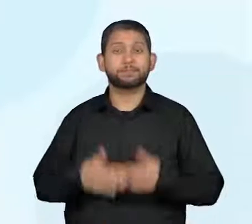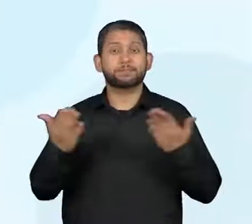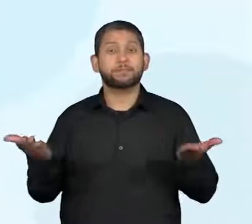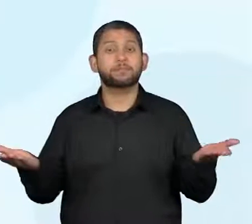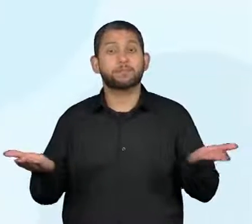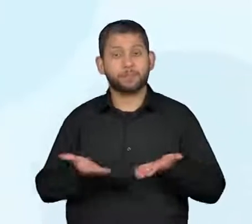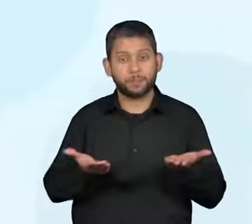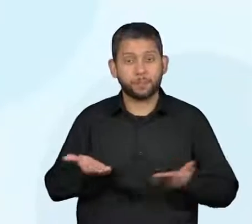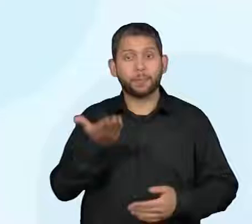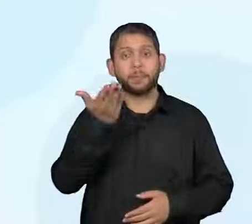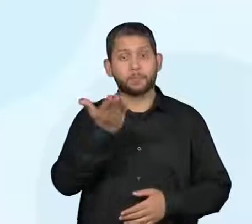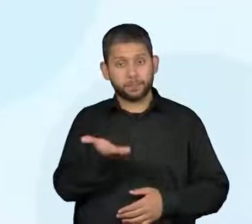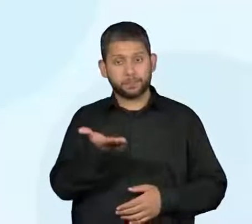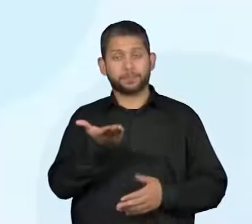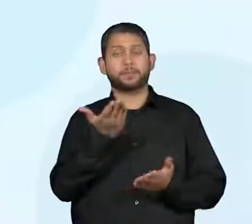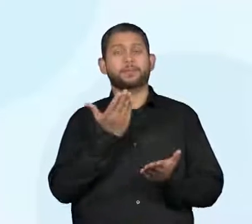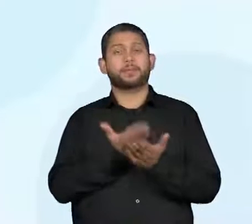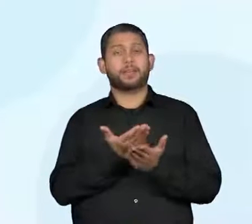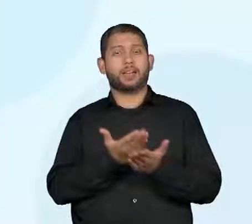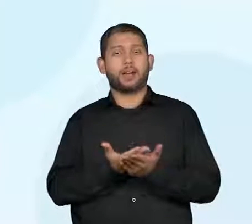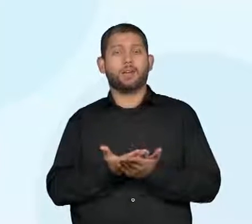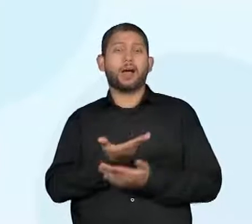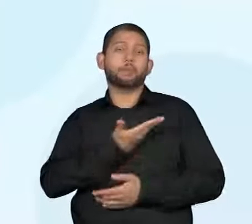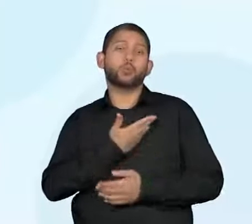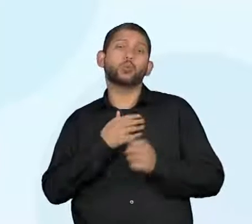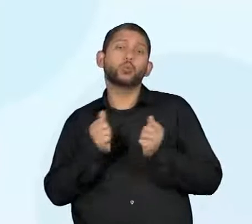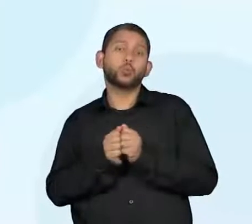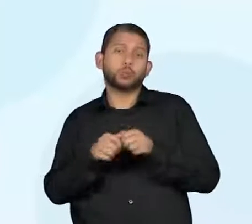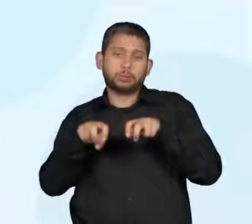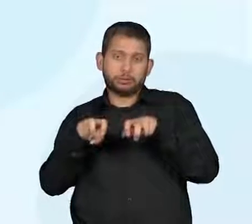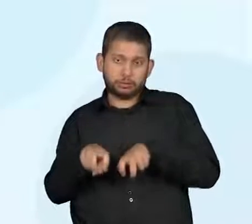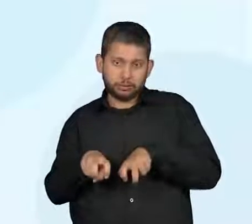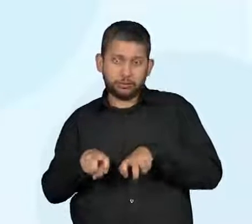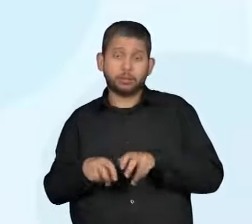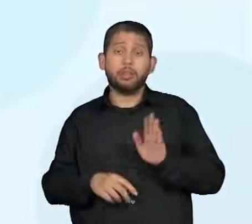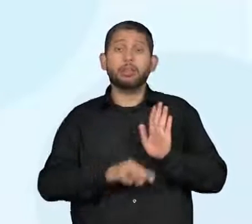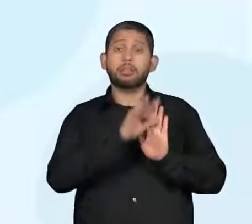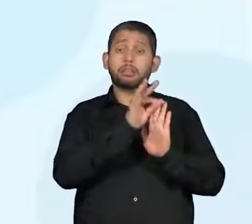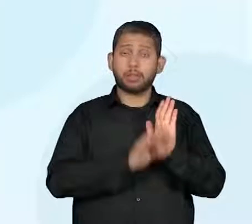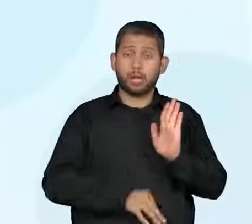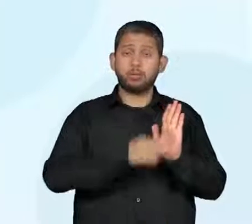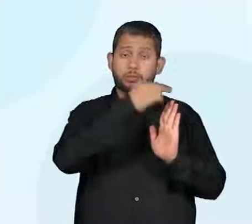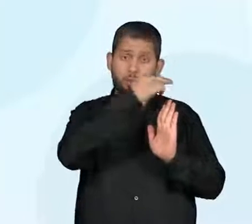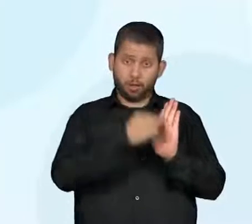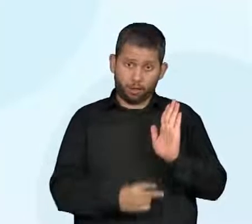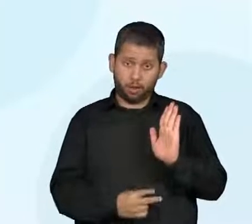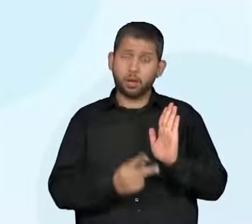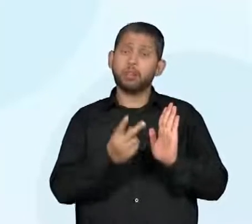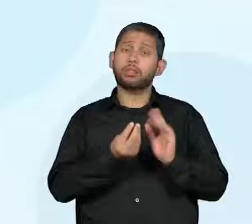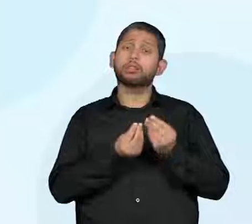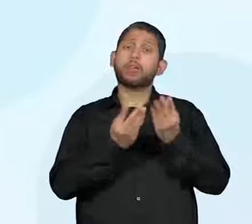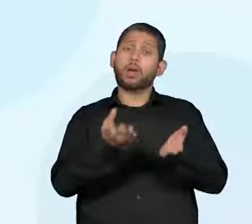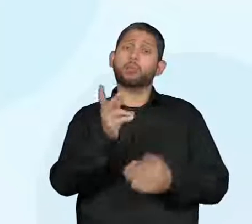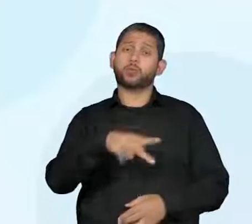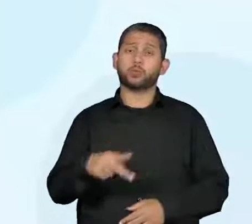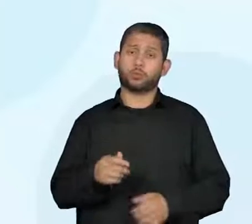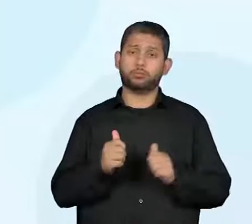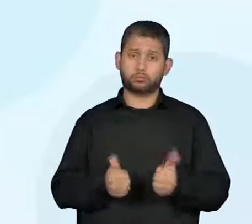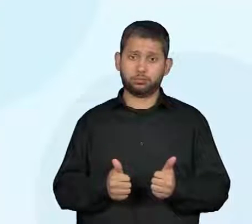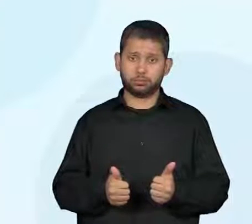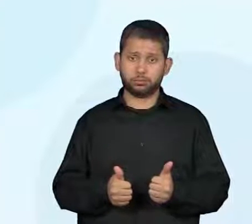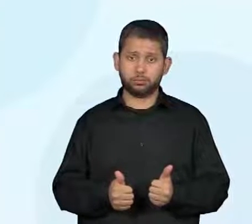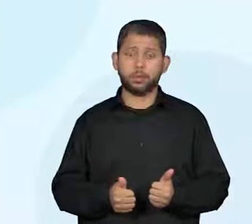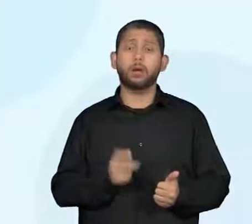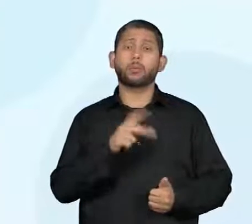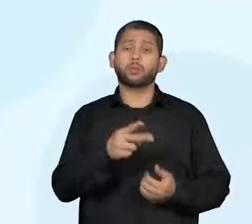seu colega ou sua colega farão a leitura do texto selecionado pelo seu professor. Então, no roteiro,